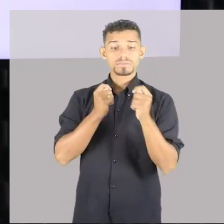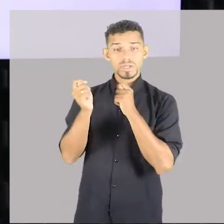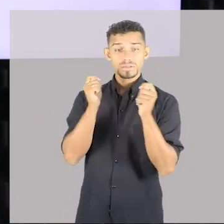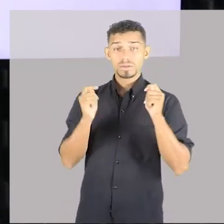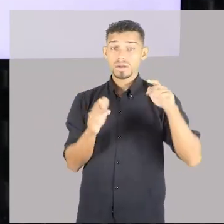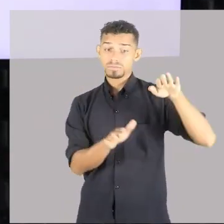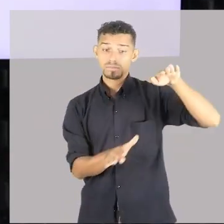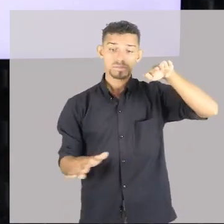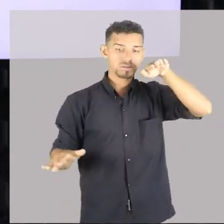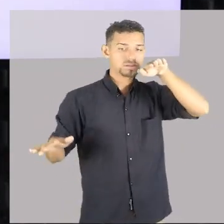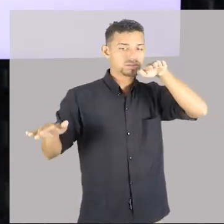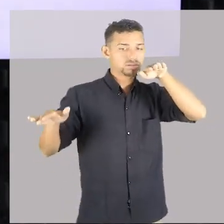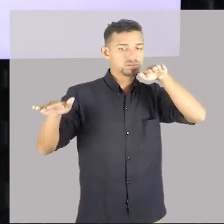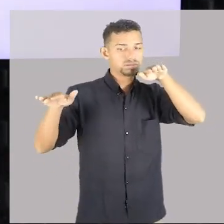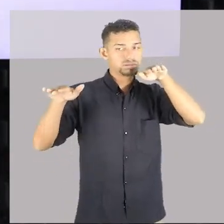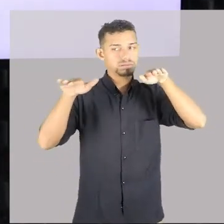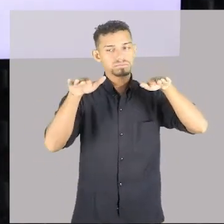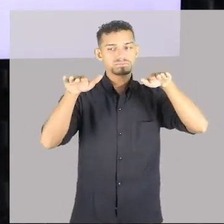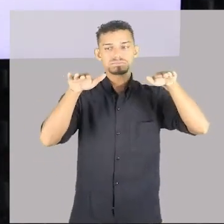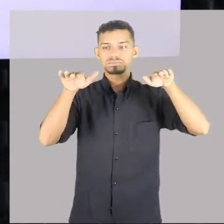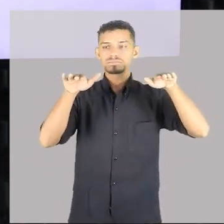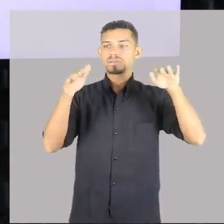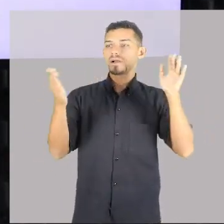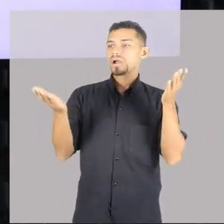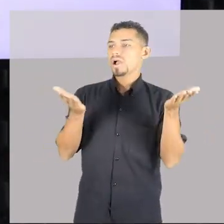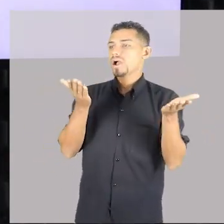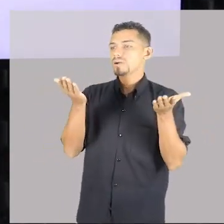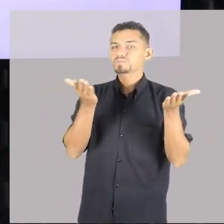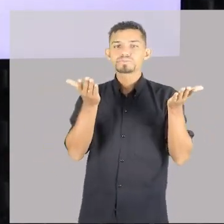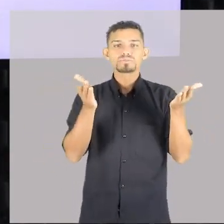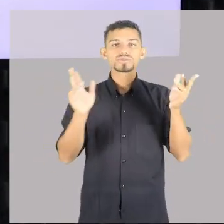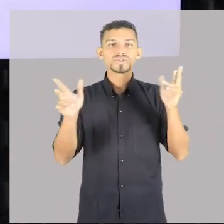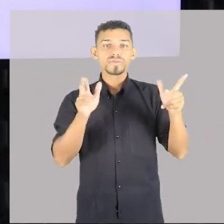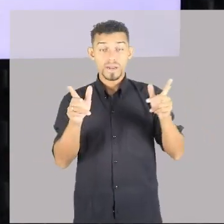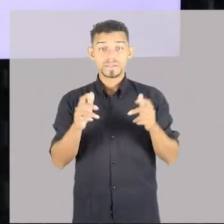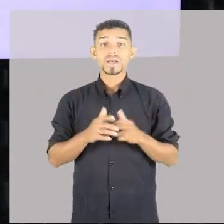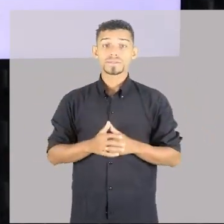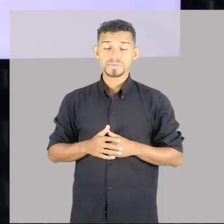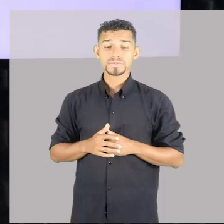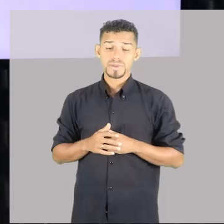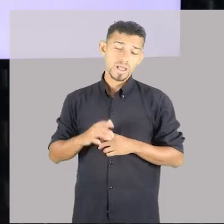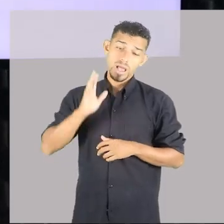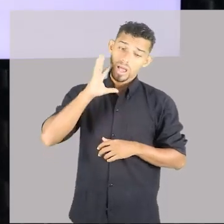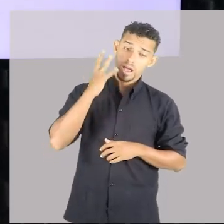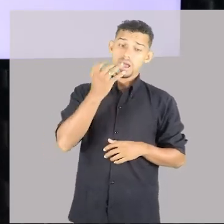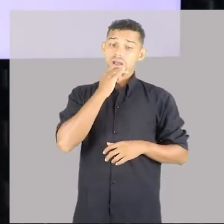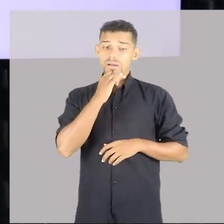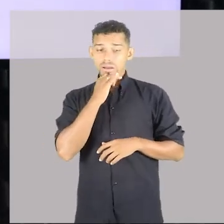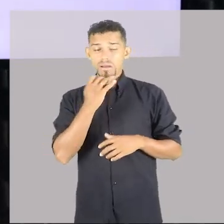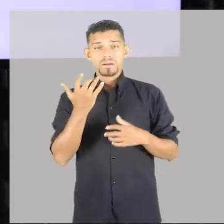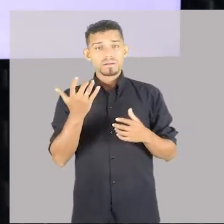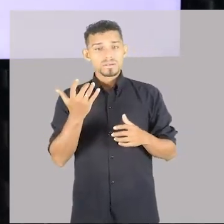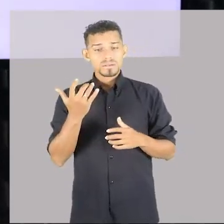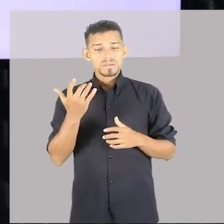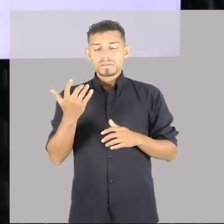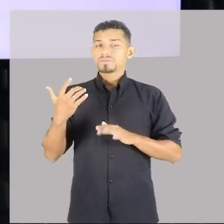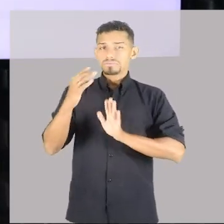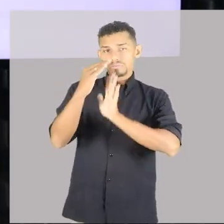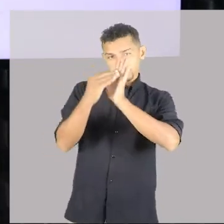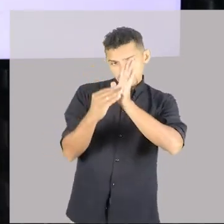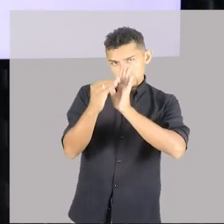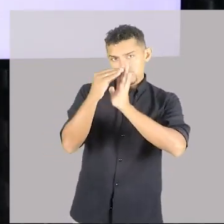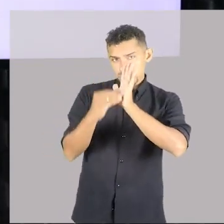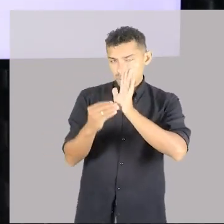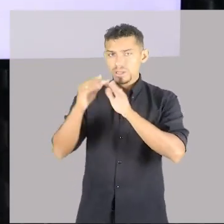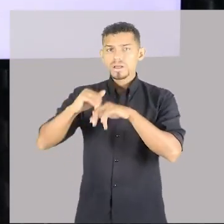para equipará-las, ela tratará de forma diferenciada. Ocorre, por exemplo, a concretização do